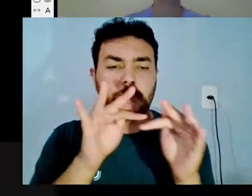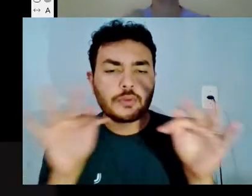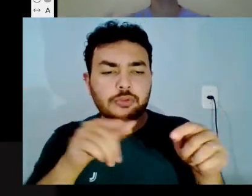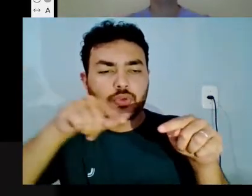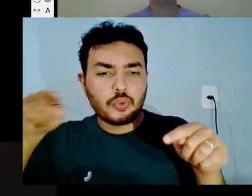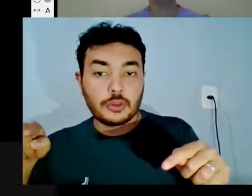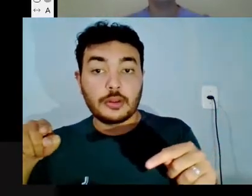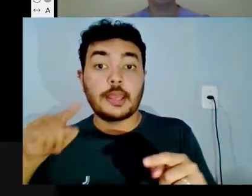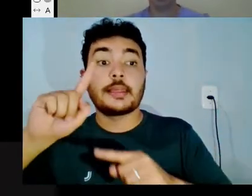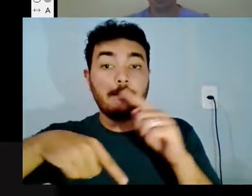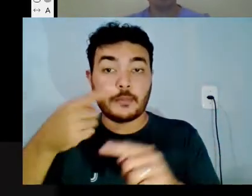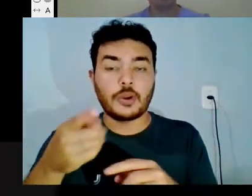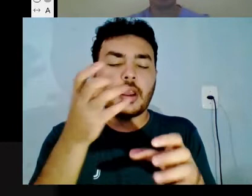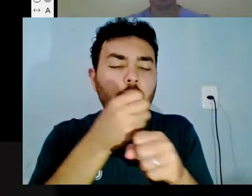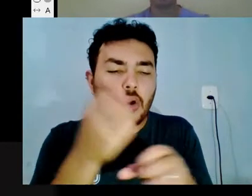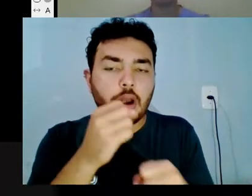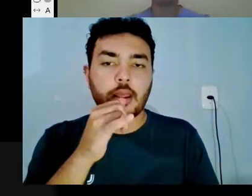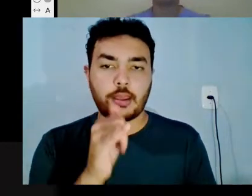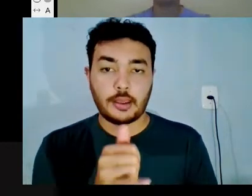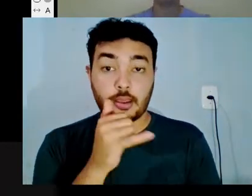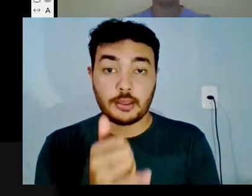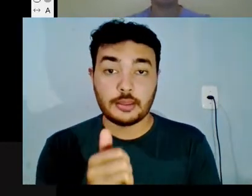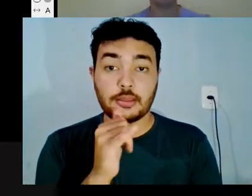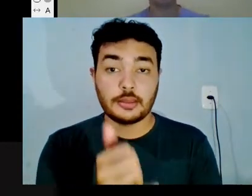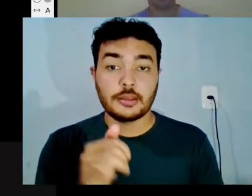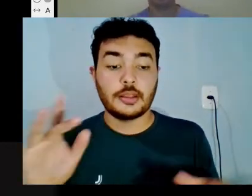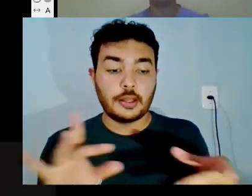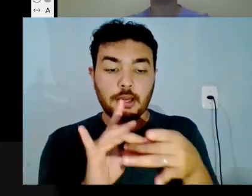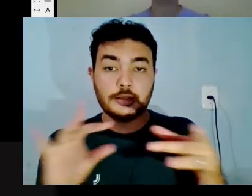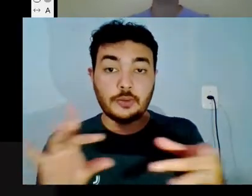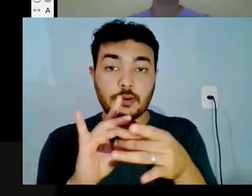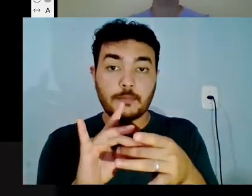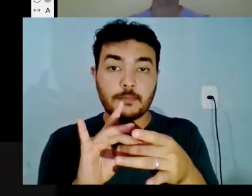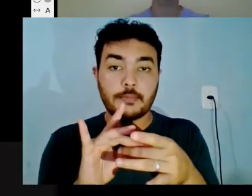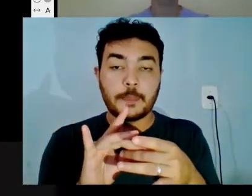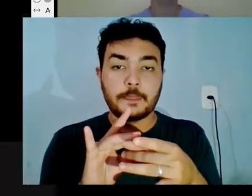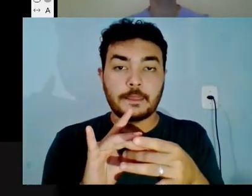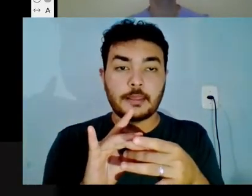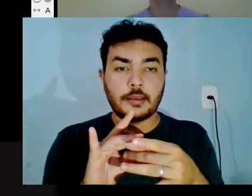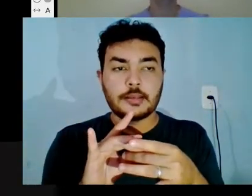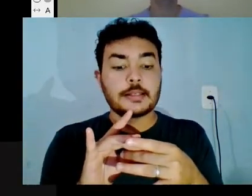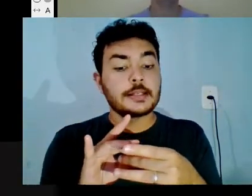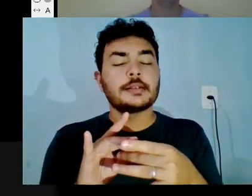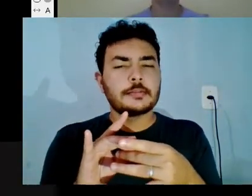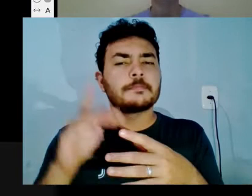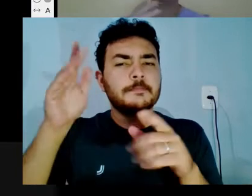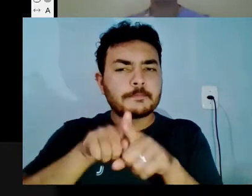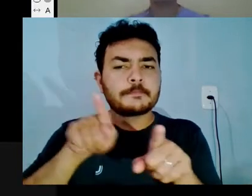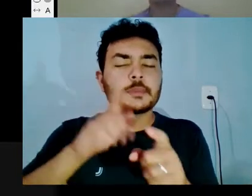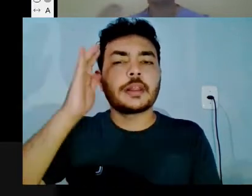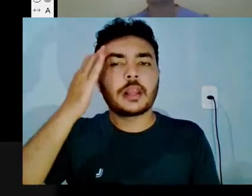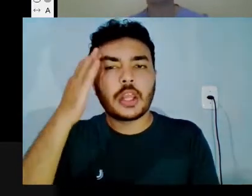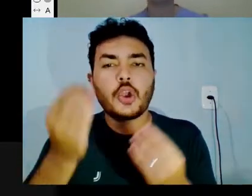conseguir calcular a energia, tá? Dessa ligação química, consequentemente, conseguir entender qual que é a